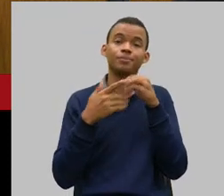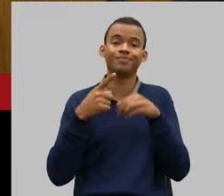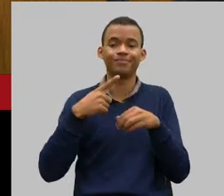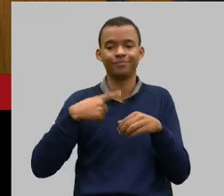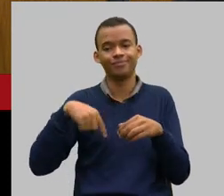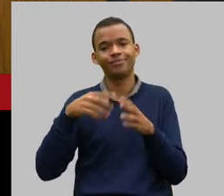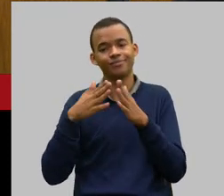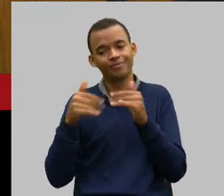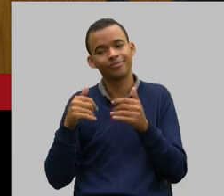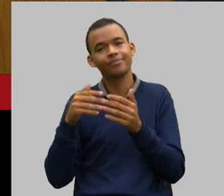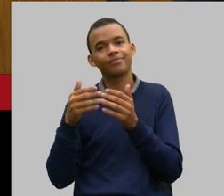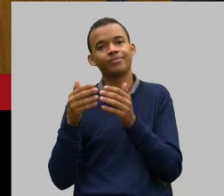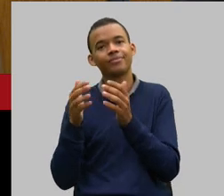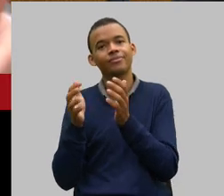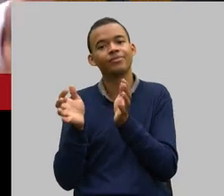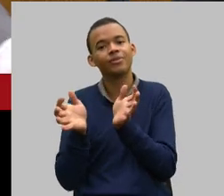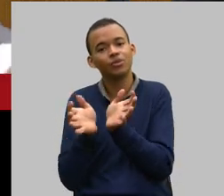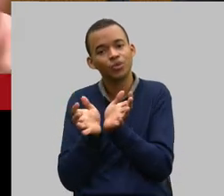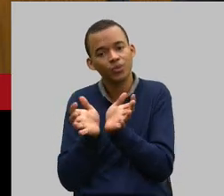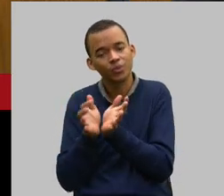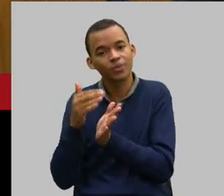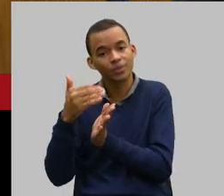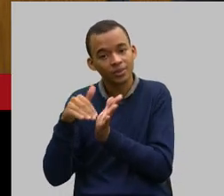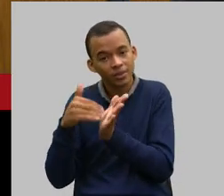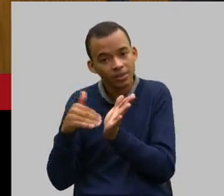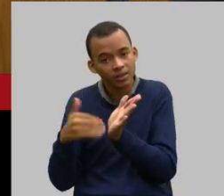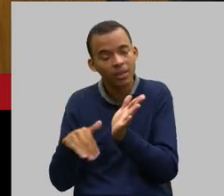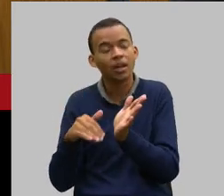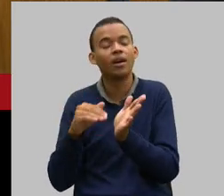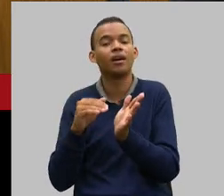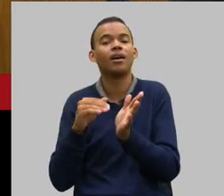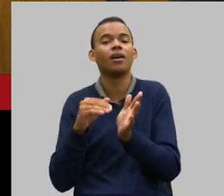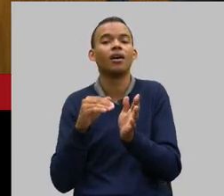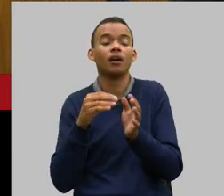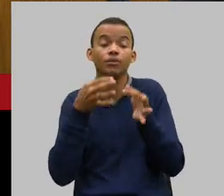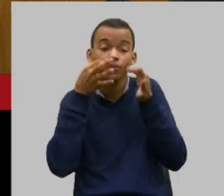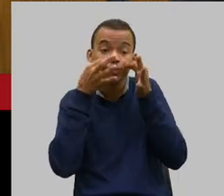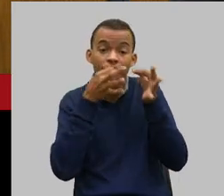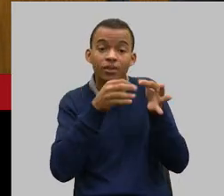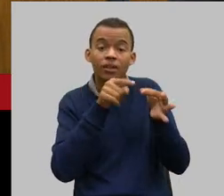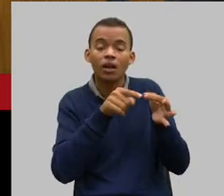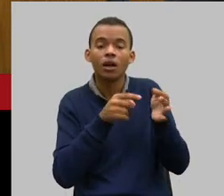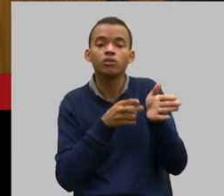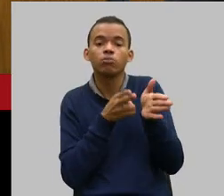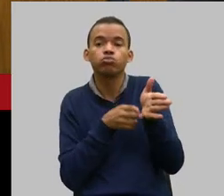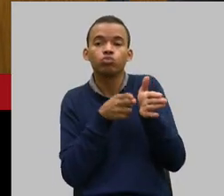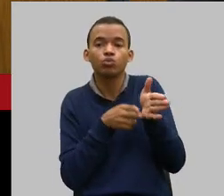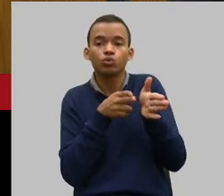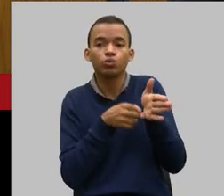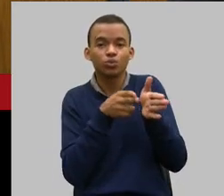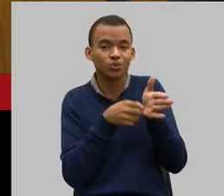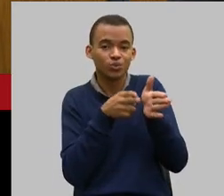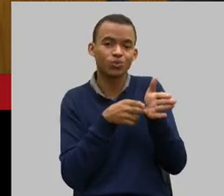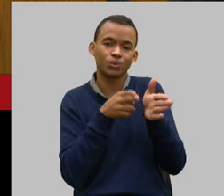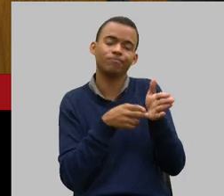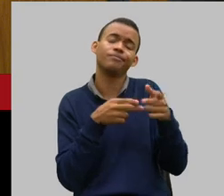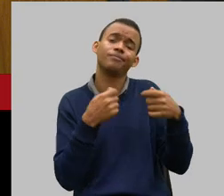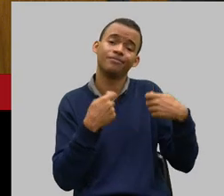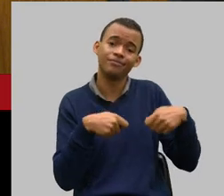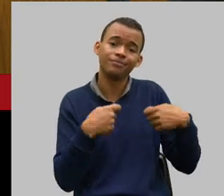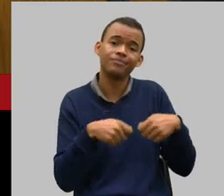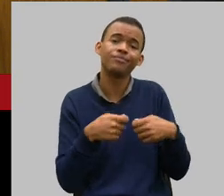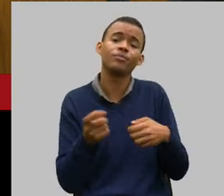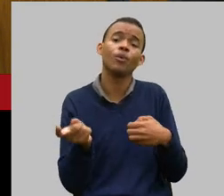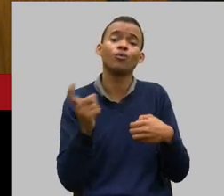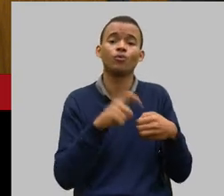econômico para que nós levamos a linha ferro de volta para a nossa região senão mais uma vez nó Vamos ser penalizados né